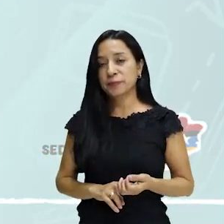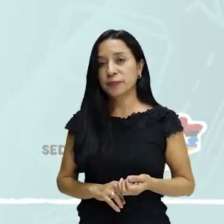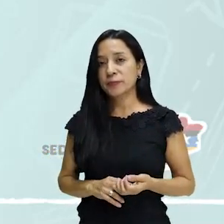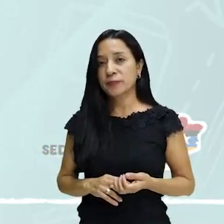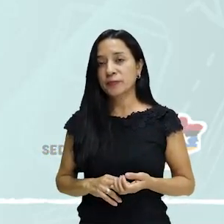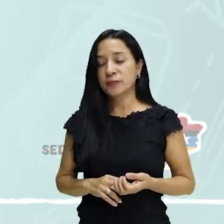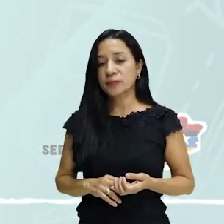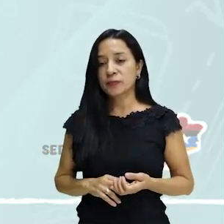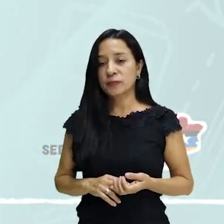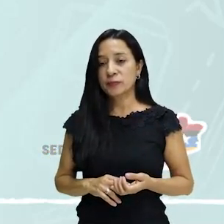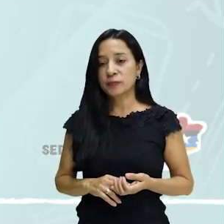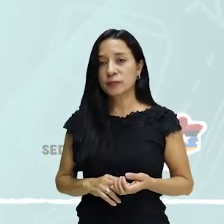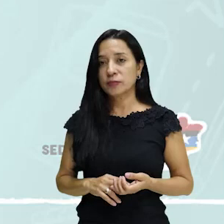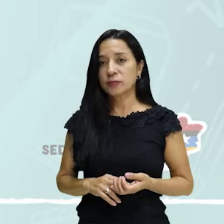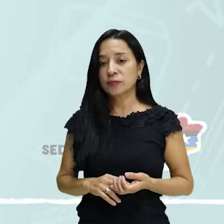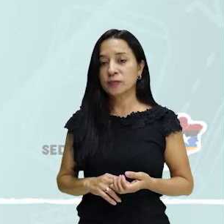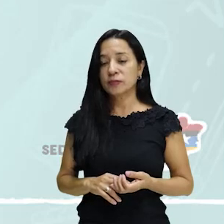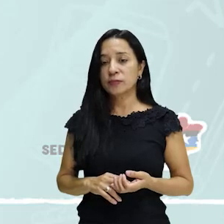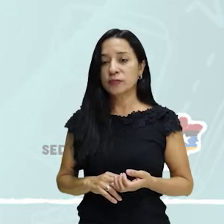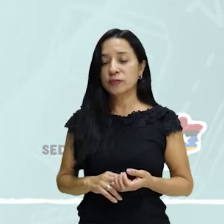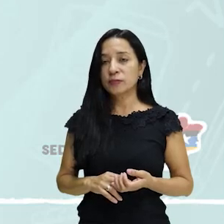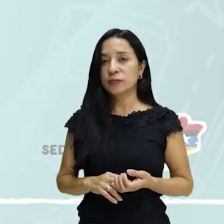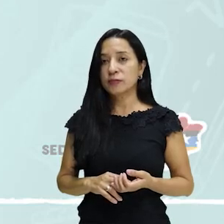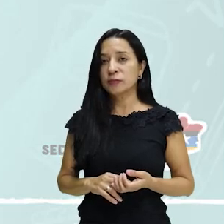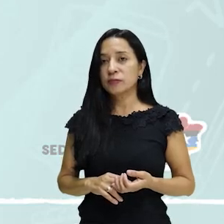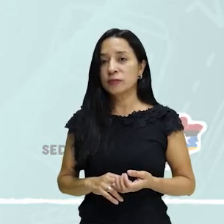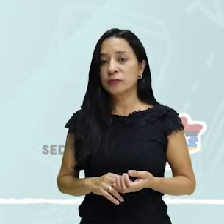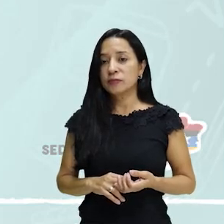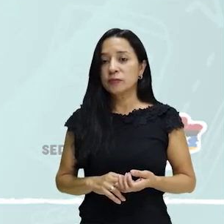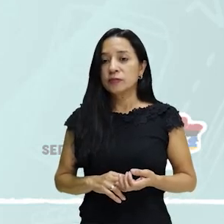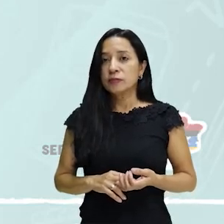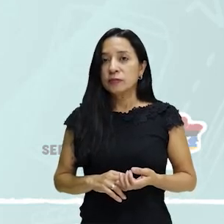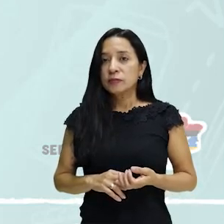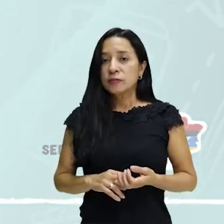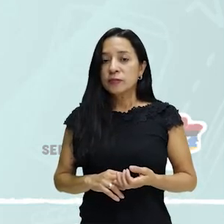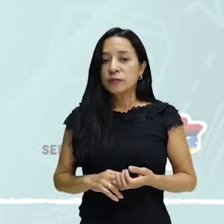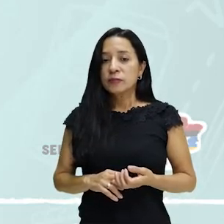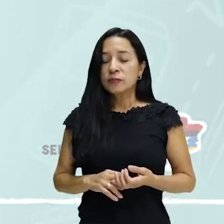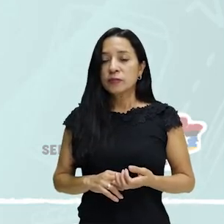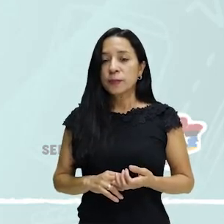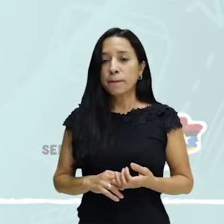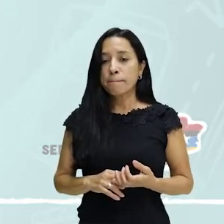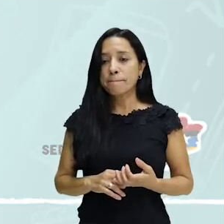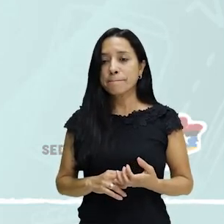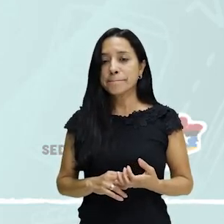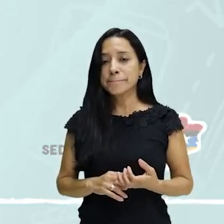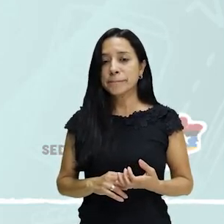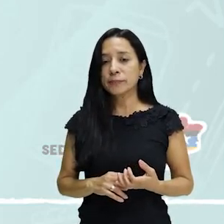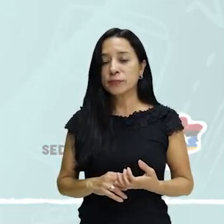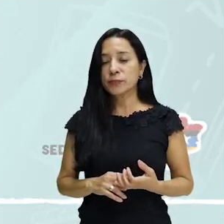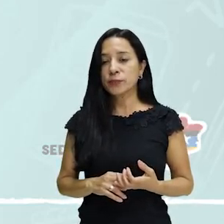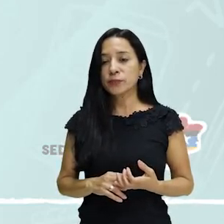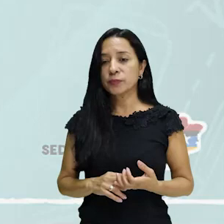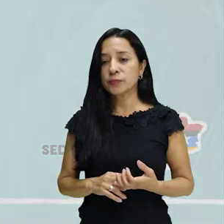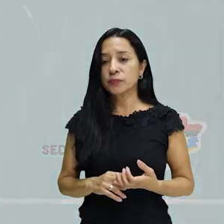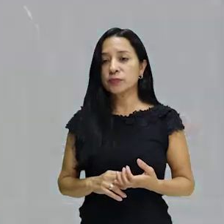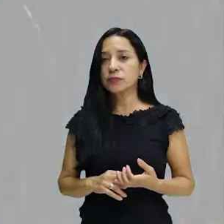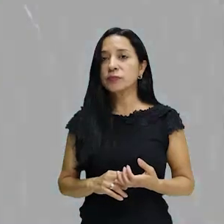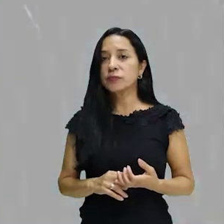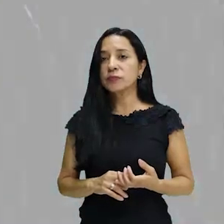forem variáveis, bem como eu falei, certo? Devendo ser maiores na região do